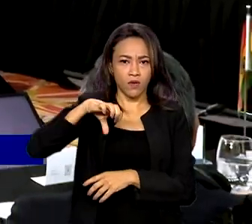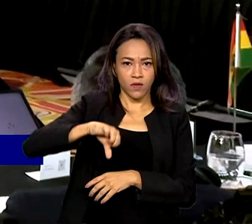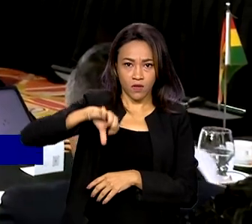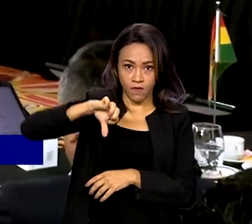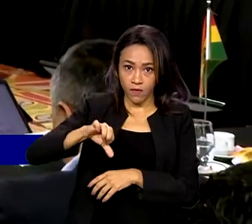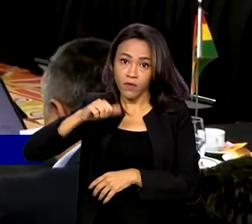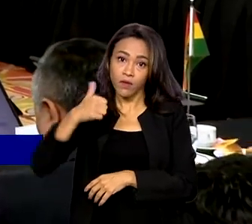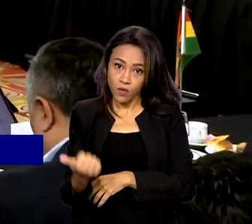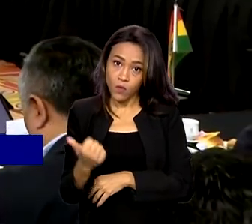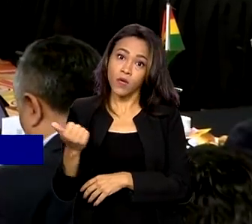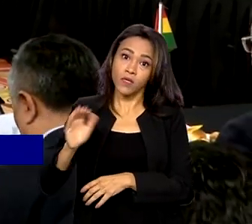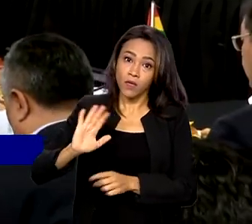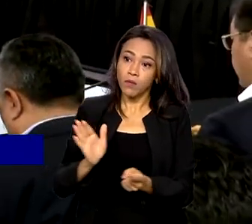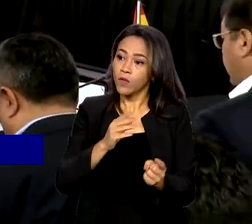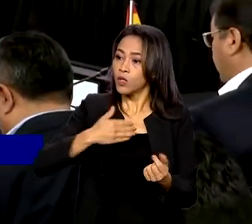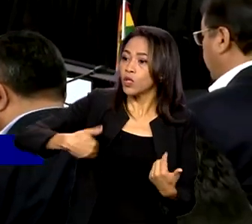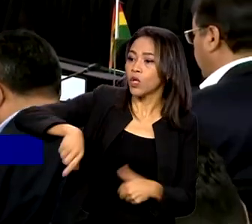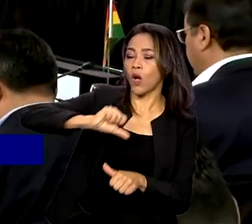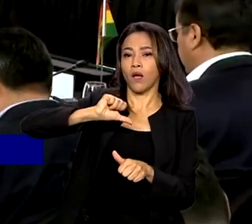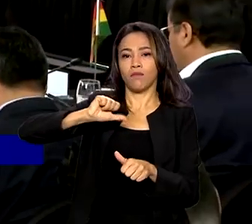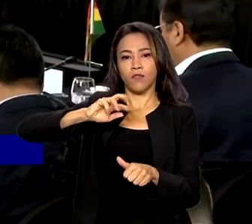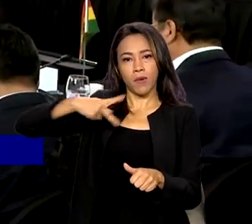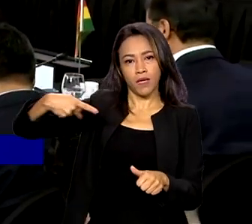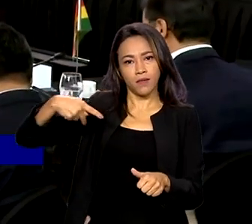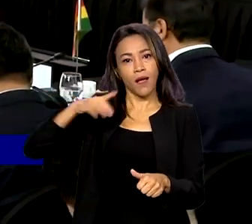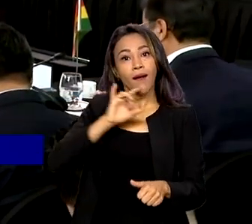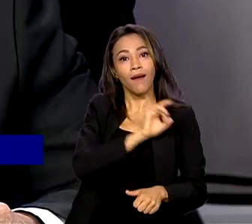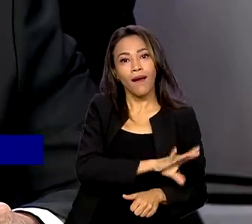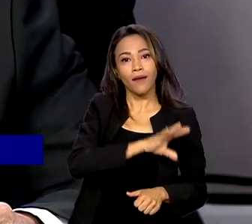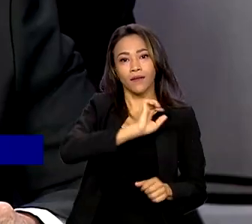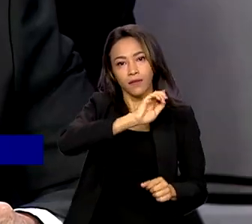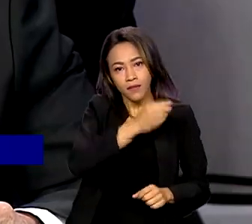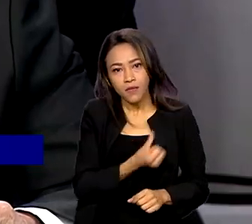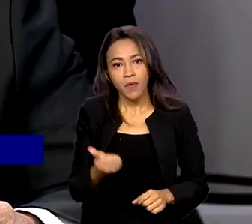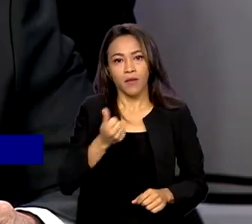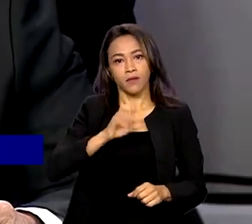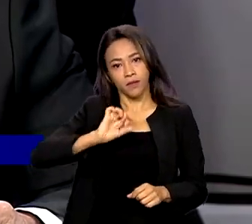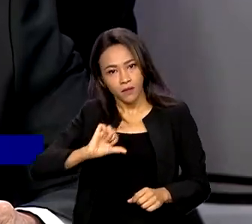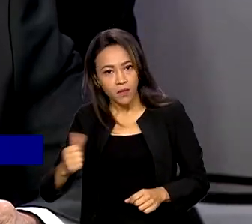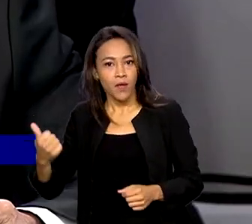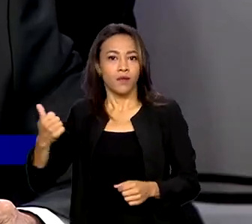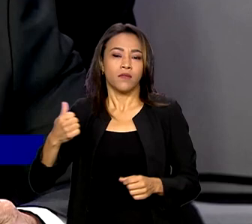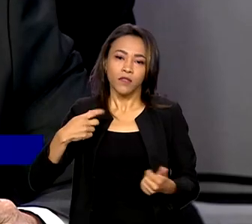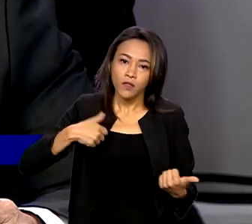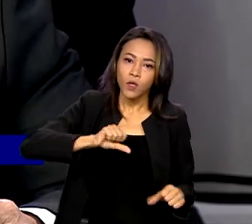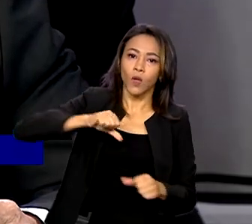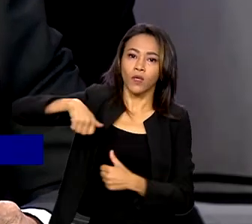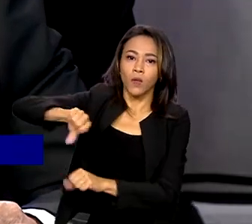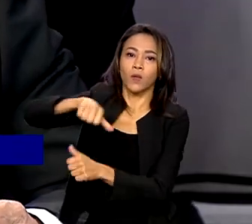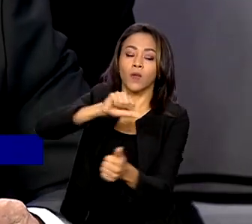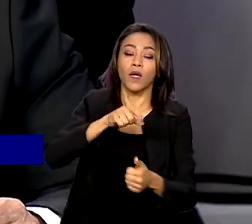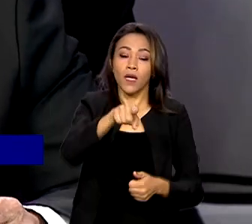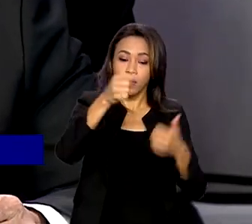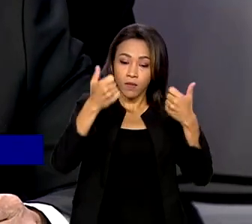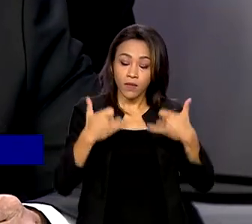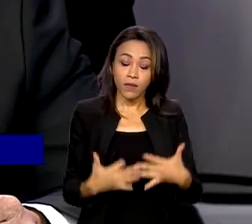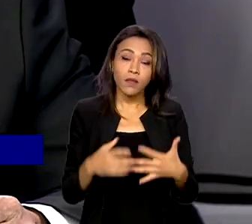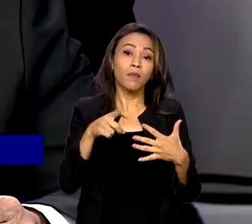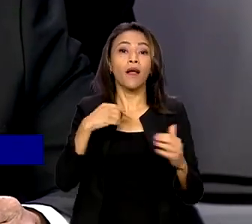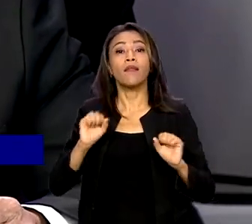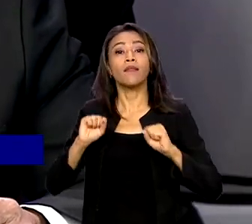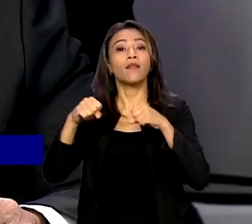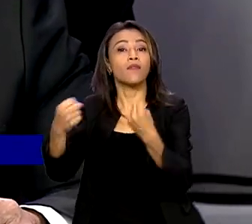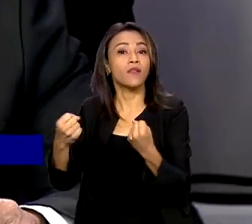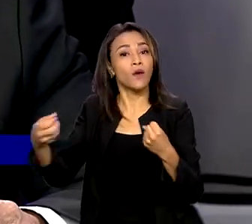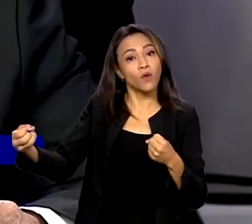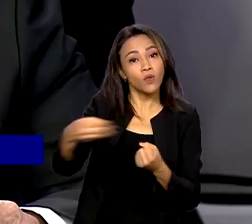O comando se reveza entre os 4 países a cada semestre. Lula destacou que, além de negociar novos acordos comerciais, ele